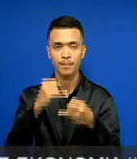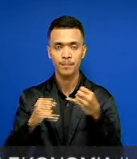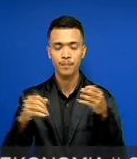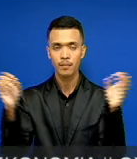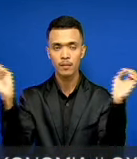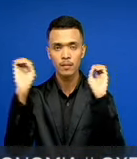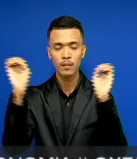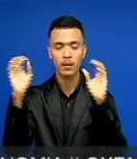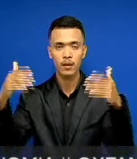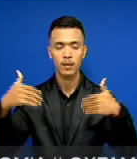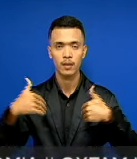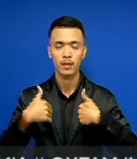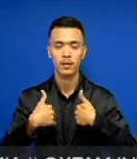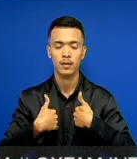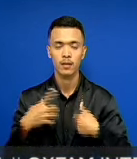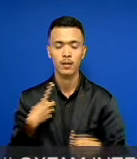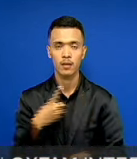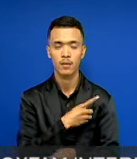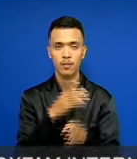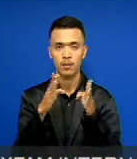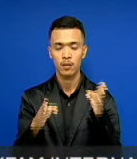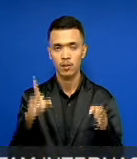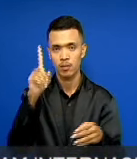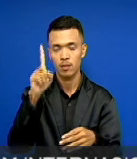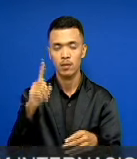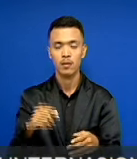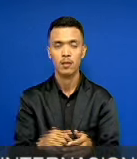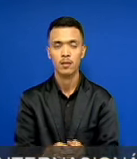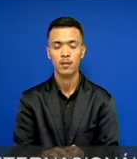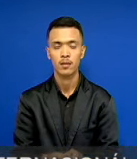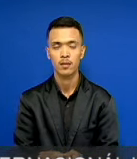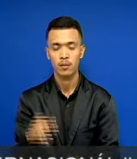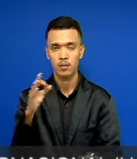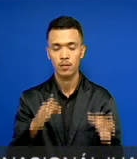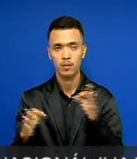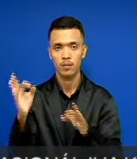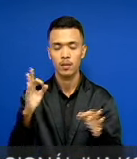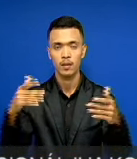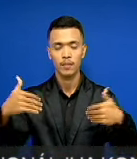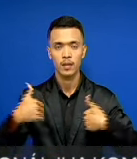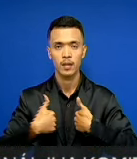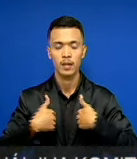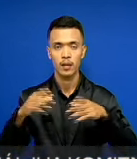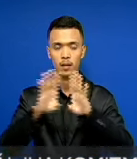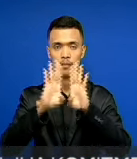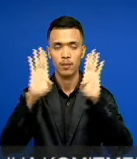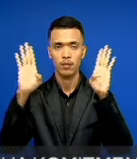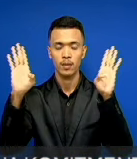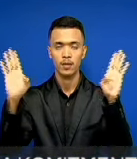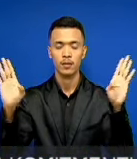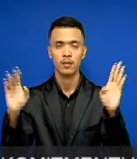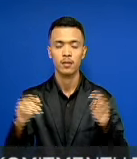a deputados e de maca obsessão vai de conune e a aprovação vai a